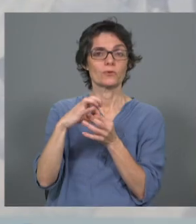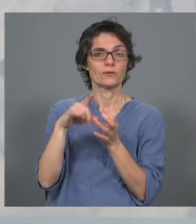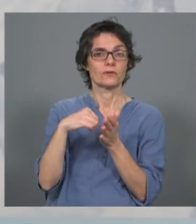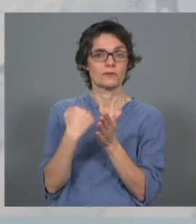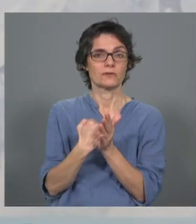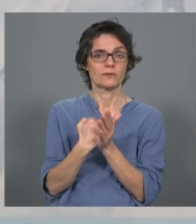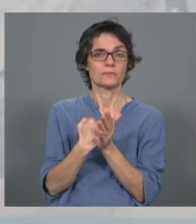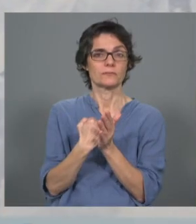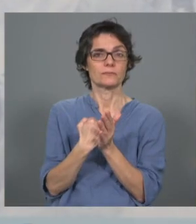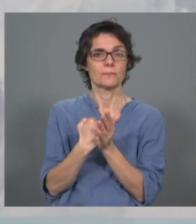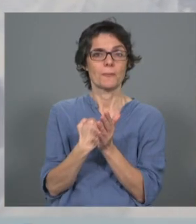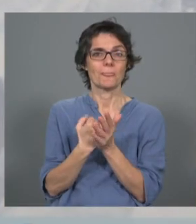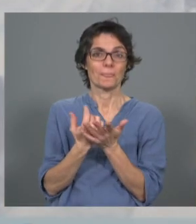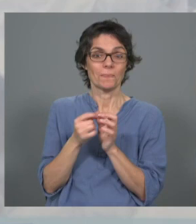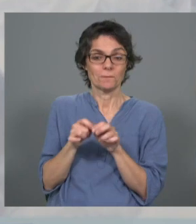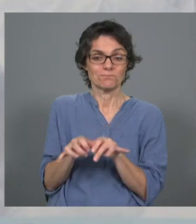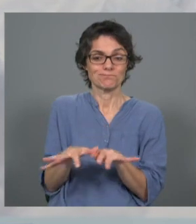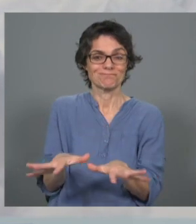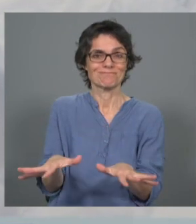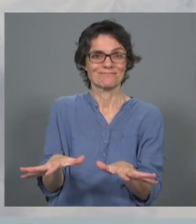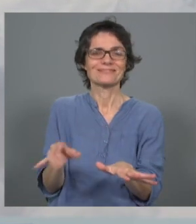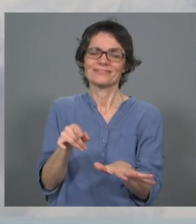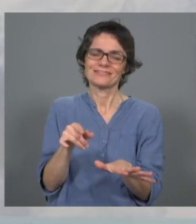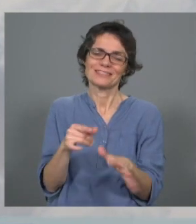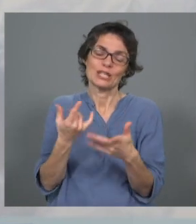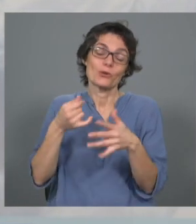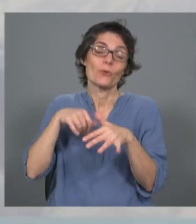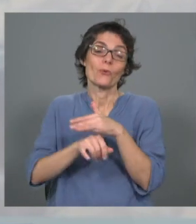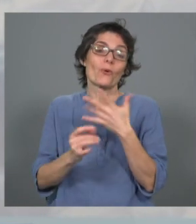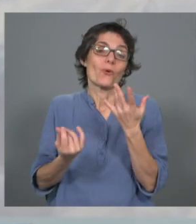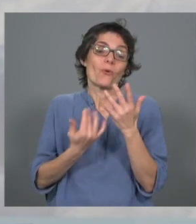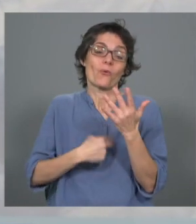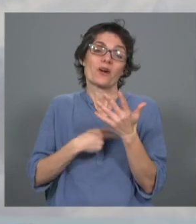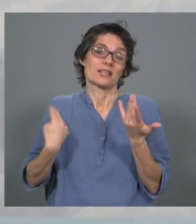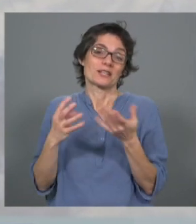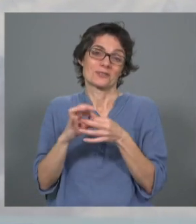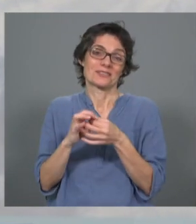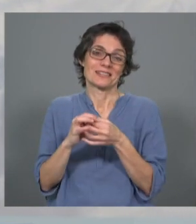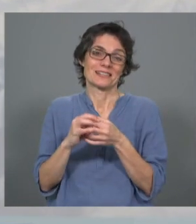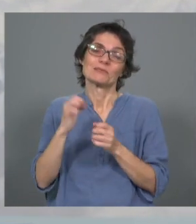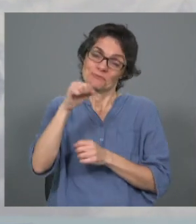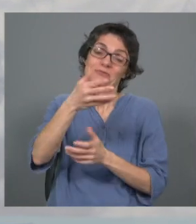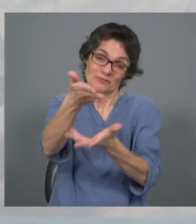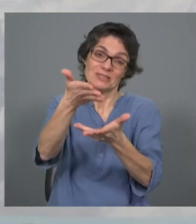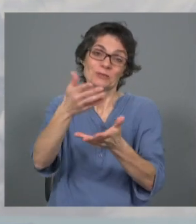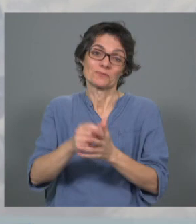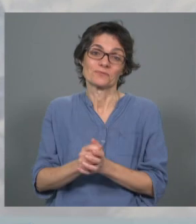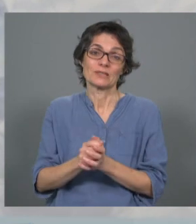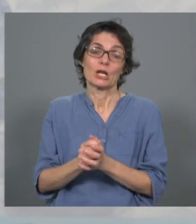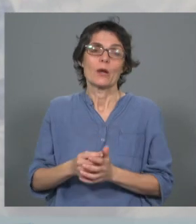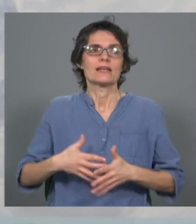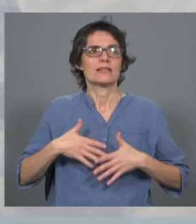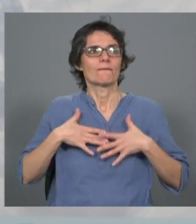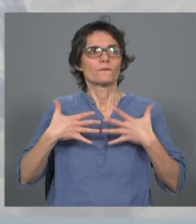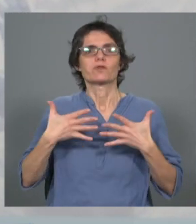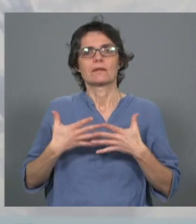forma, o sistema operativo do cristianismo nascente, Exatamente. não é? E hoje, aliás, que perdura hoje todo este Exatamente. espírito de unidade, todos